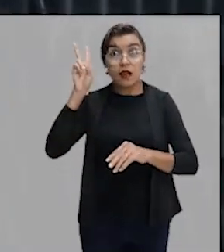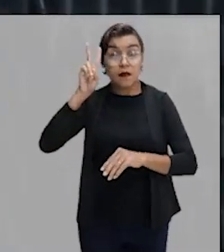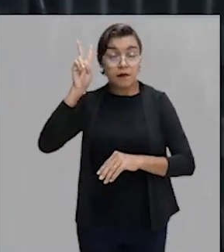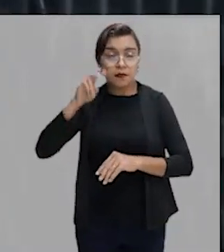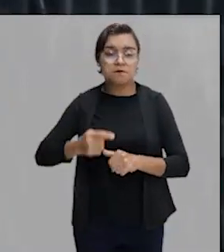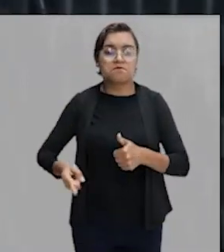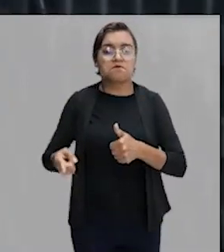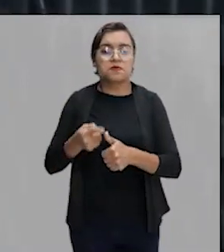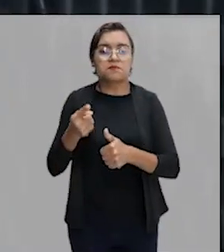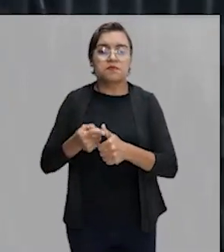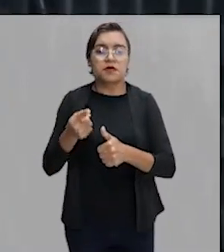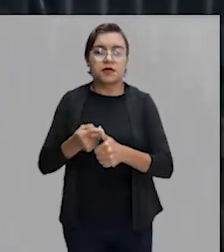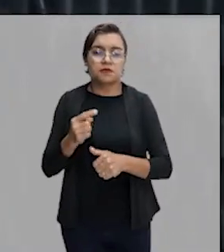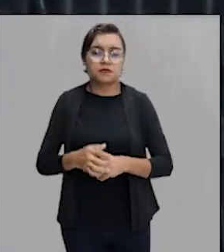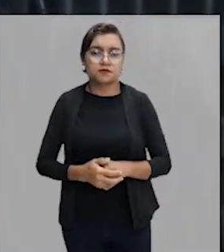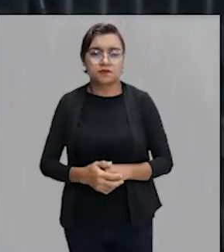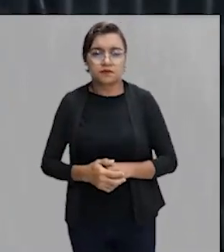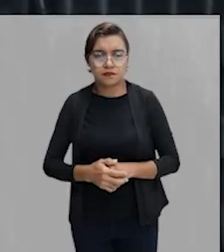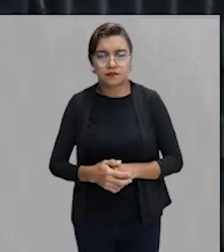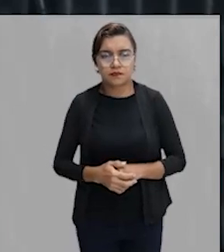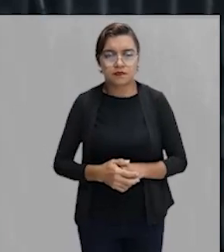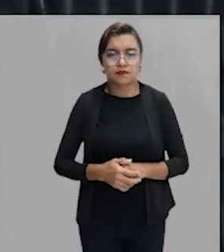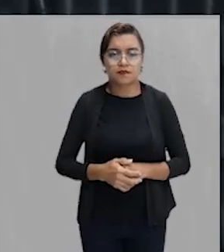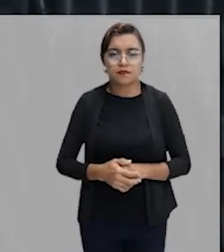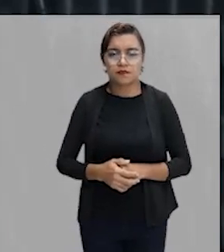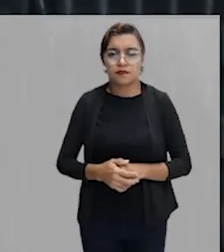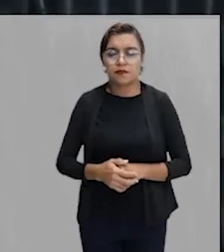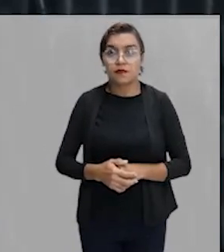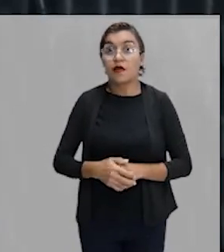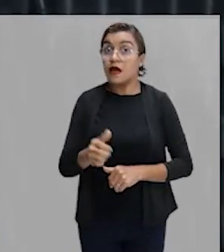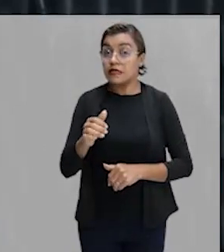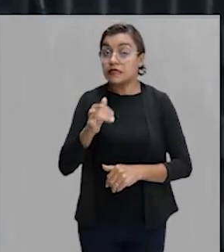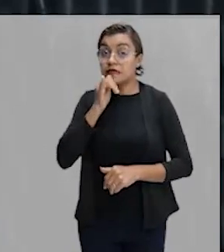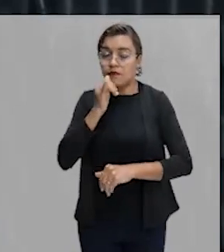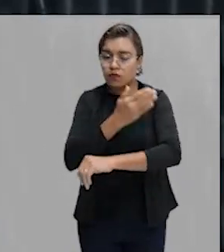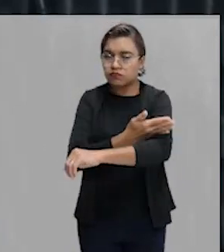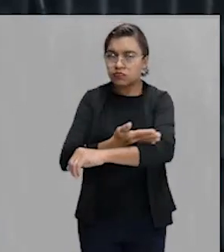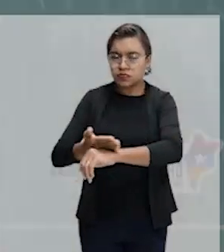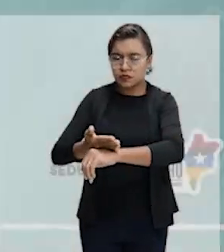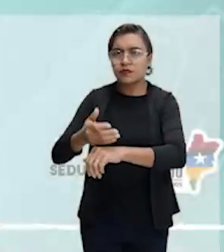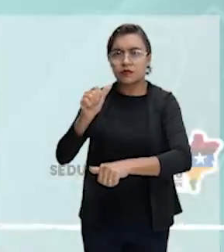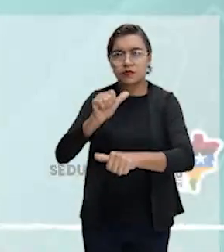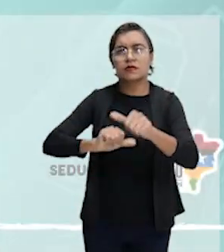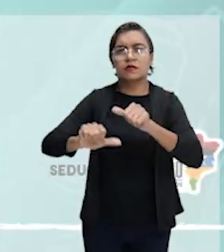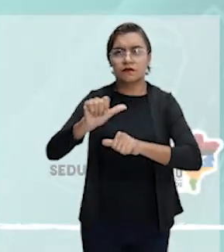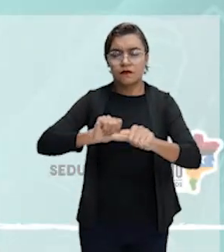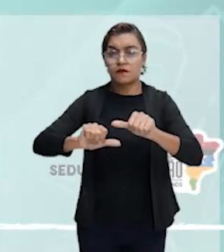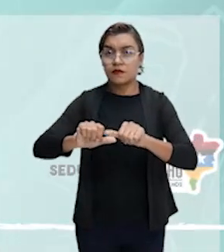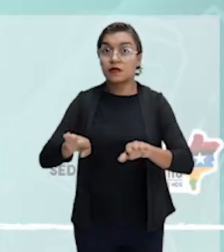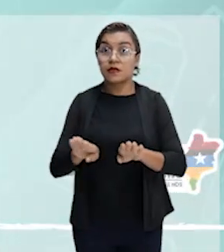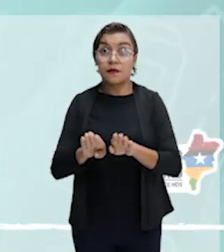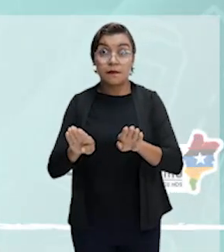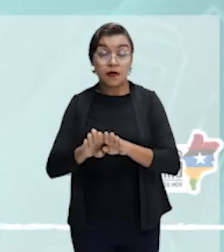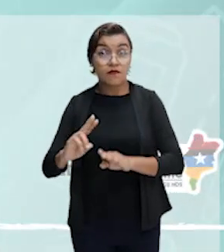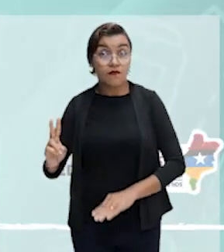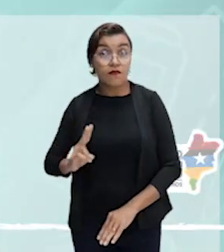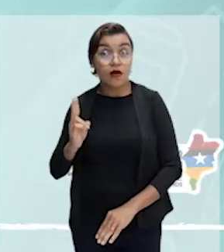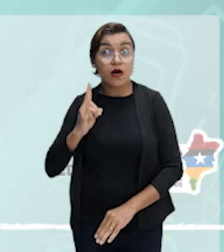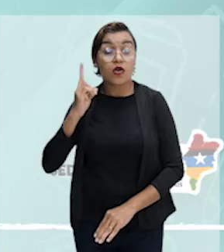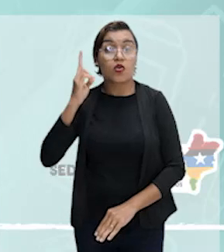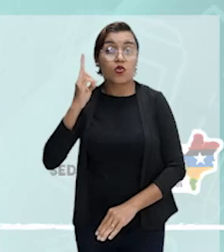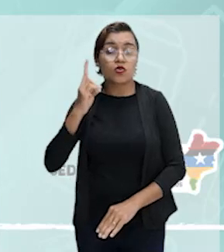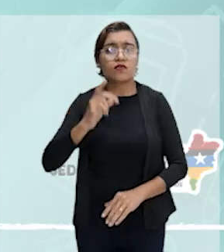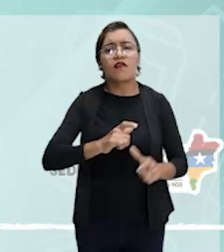Primeiro, eles propõem a transformação de comportamentos e de valores também de